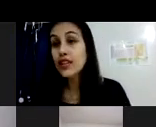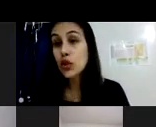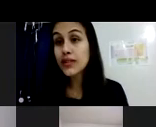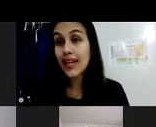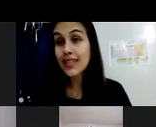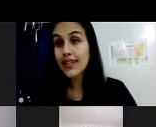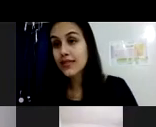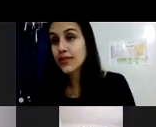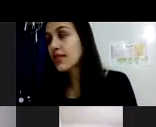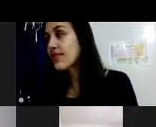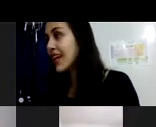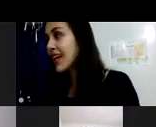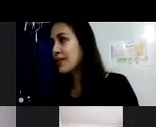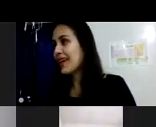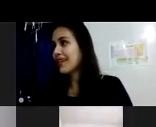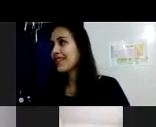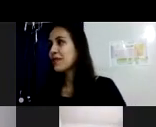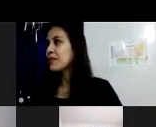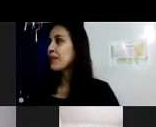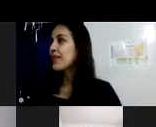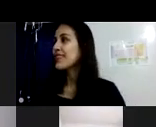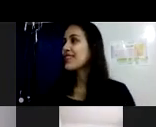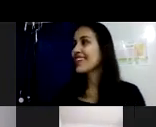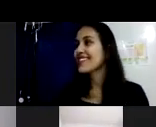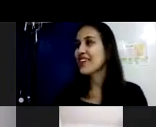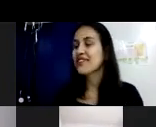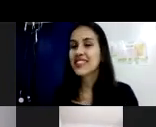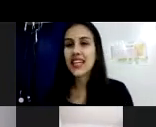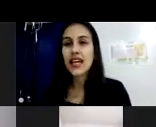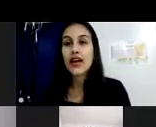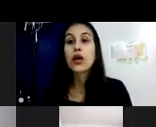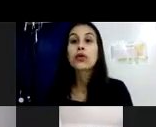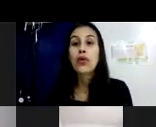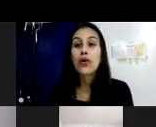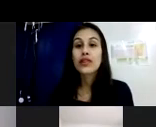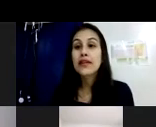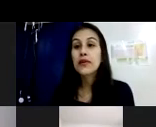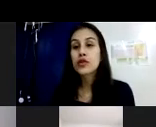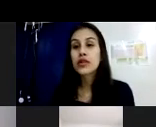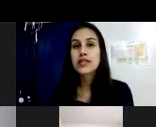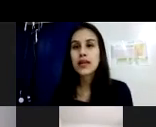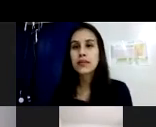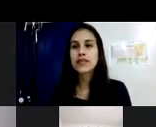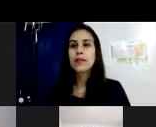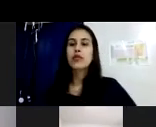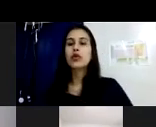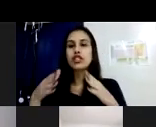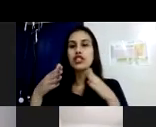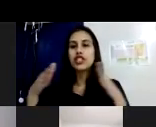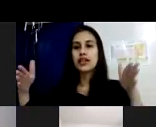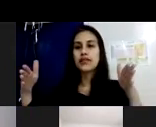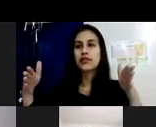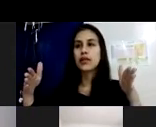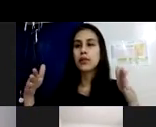não vai nem te contratar se você falar isso para ela. Então, o que você vai fazer? Tem opções simples. Hoje